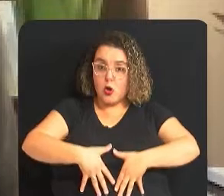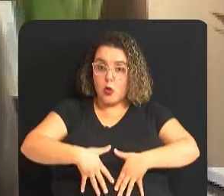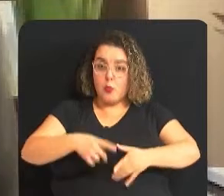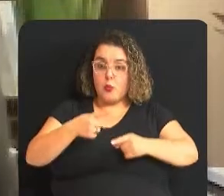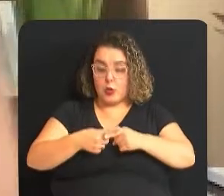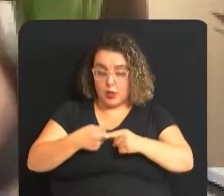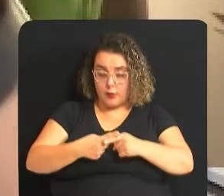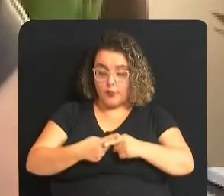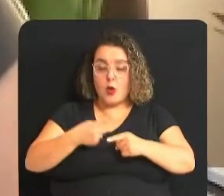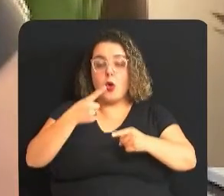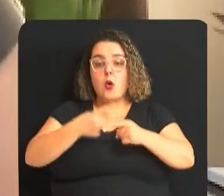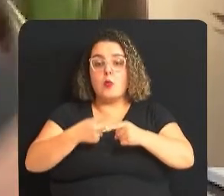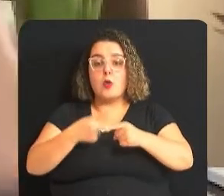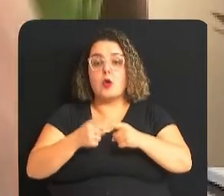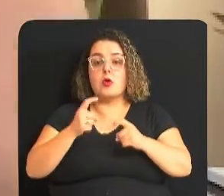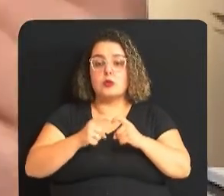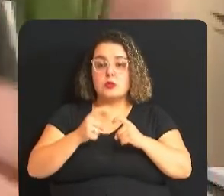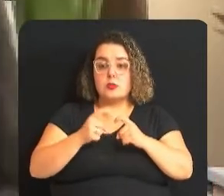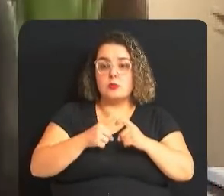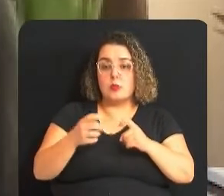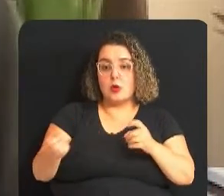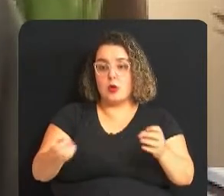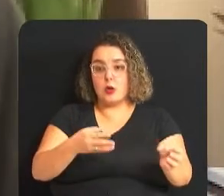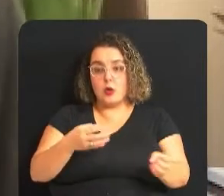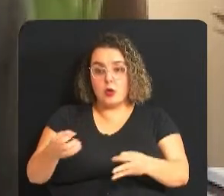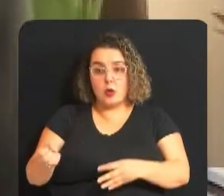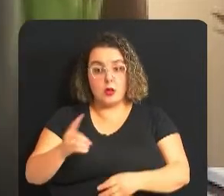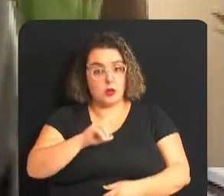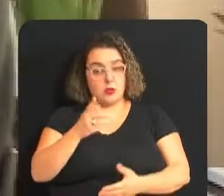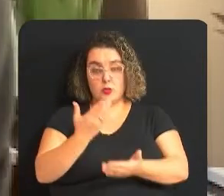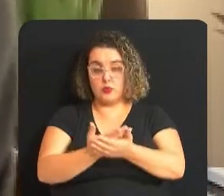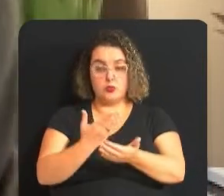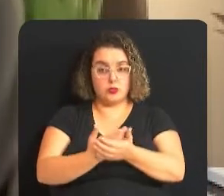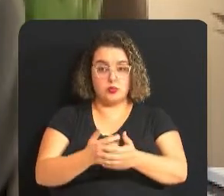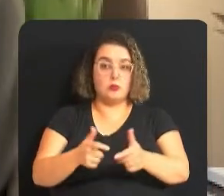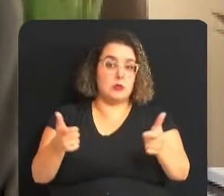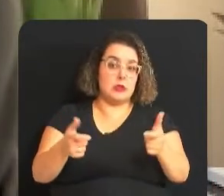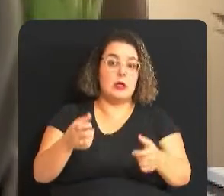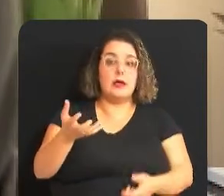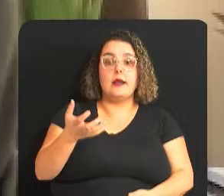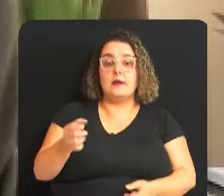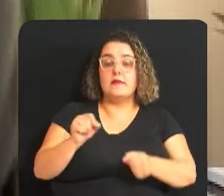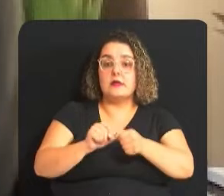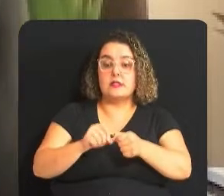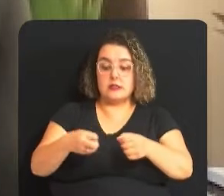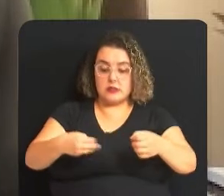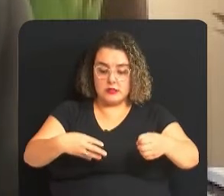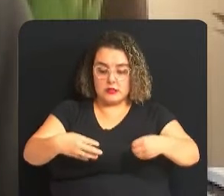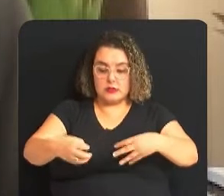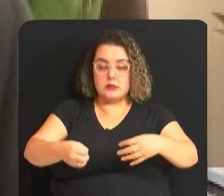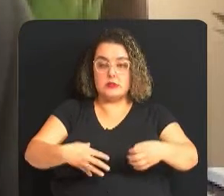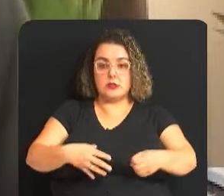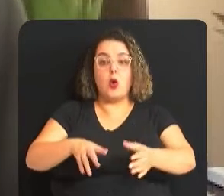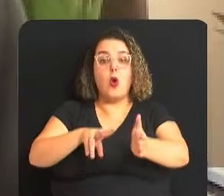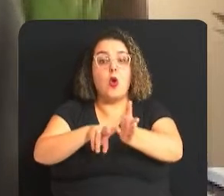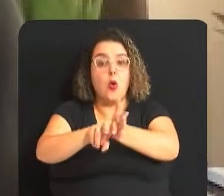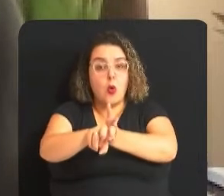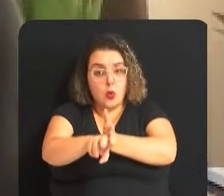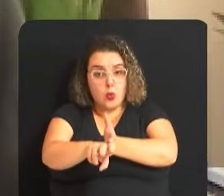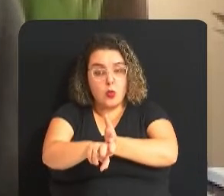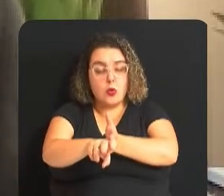Por quê? Porque os médicos moderninhos que não estudaram muito, eles querem fazer exame. E os diagnósticos de